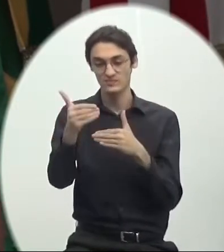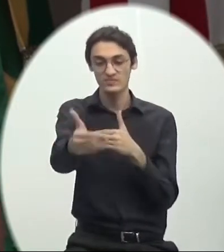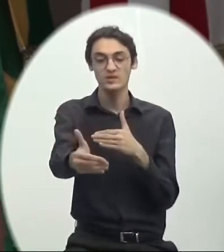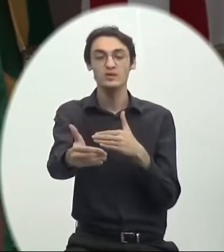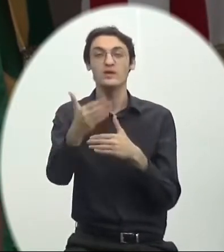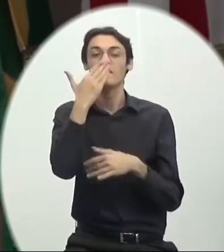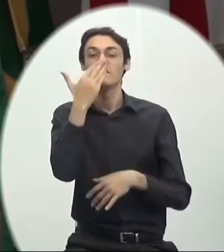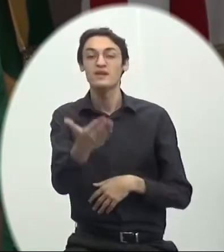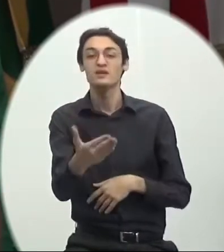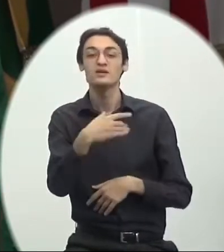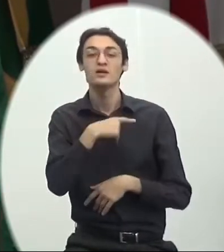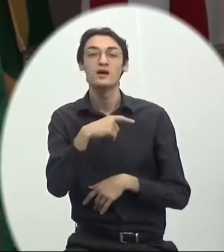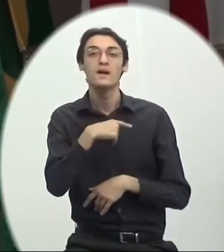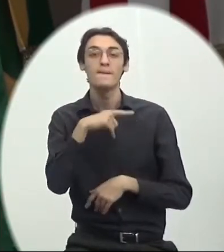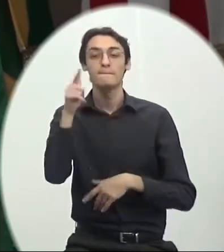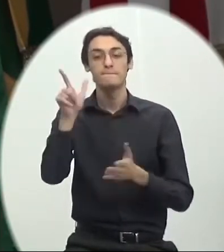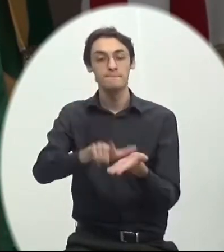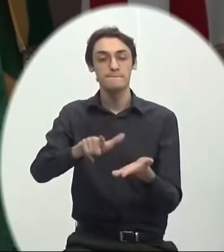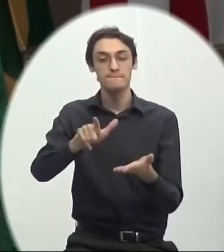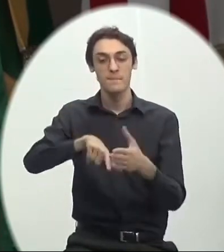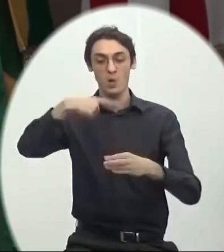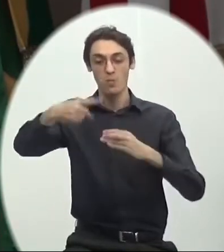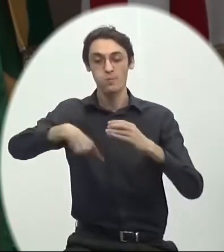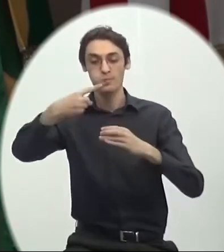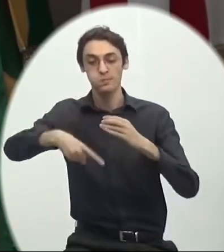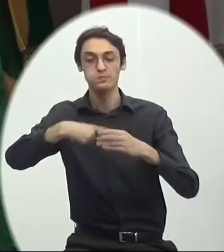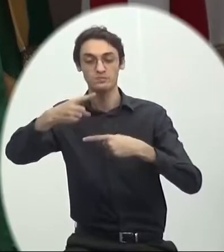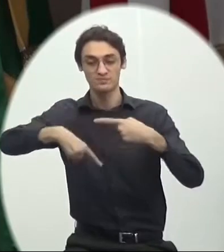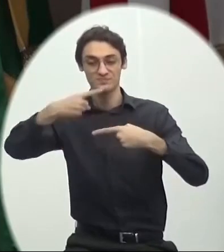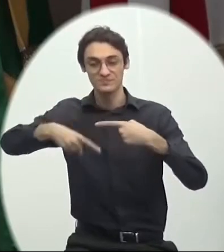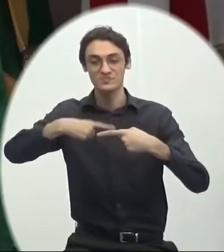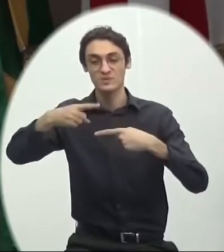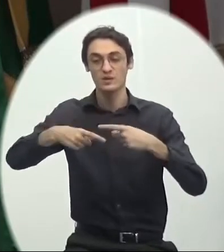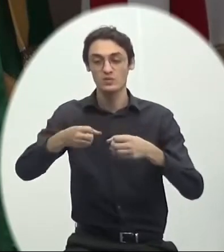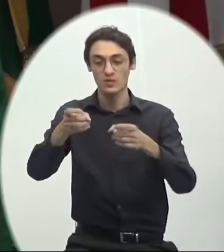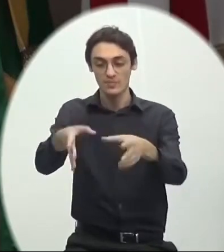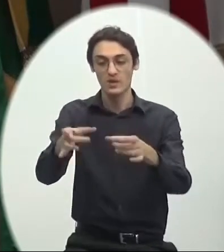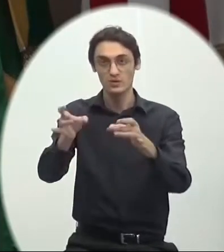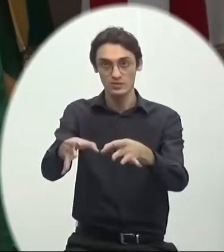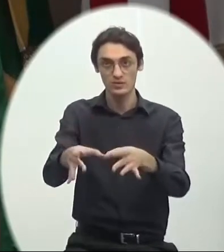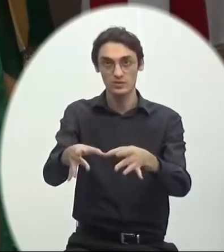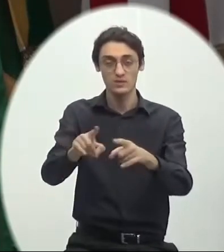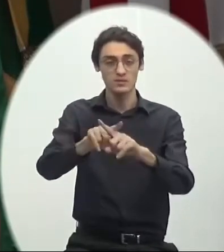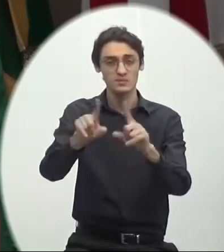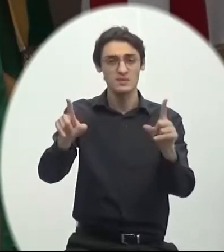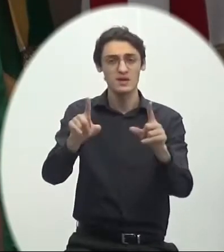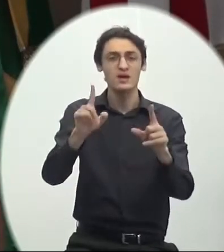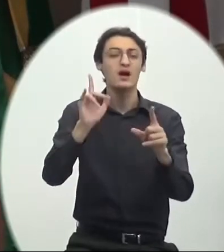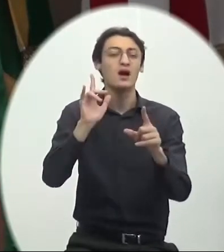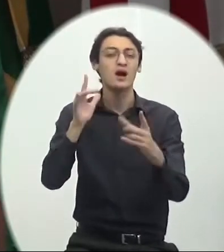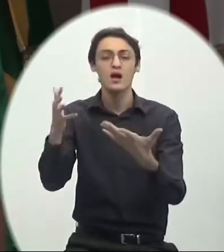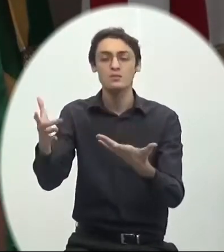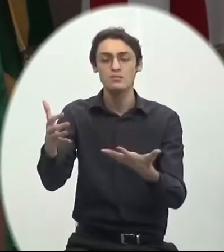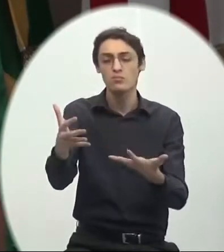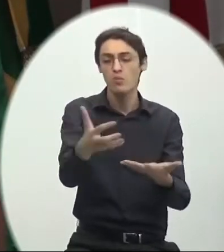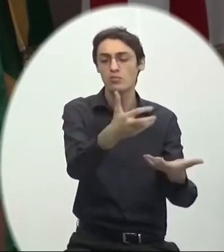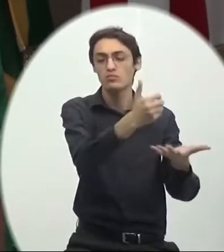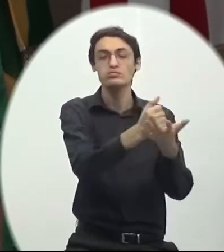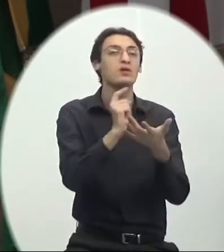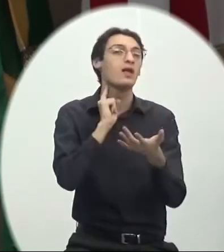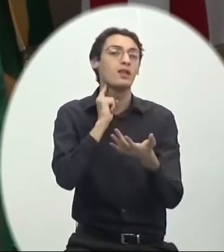higiênico e está pagando uma fortuna de taxa de lixo. Não está se recolhendo lixo nenhum. Então, é uma